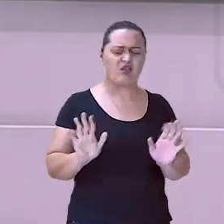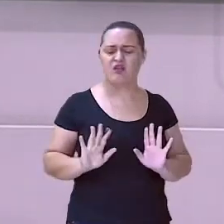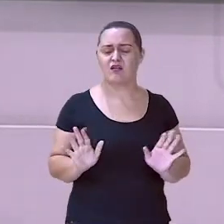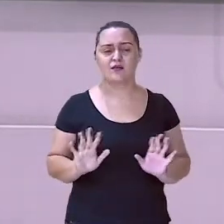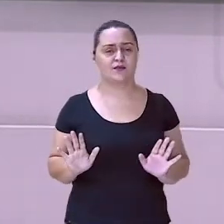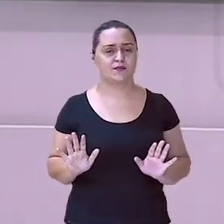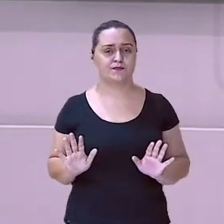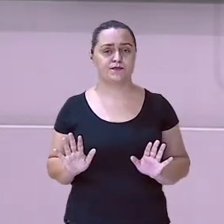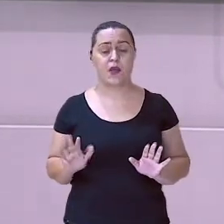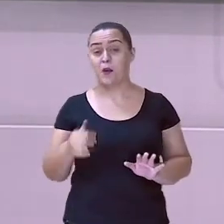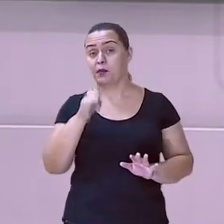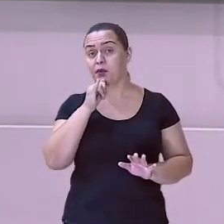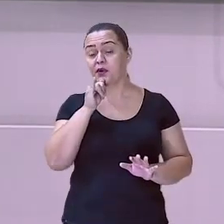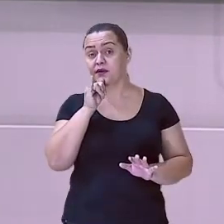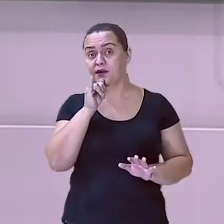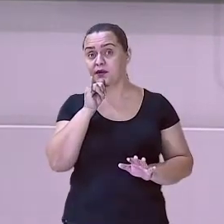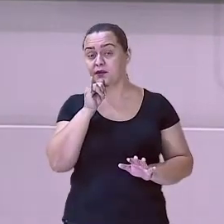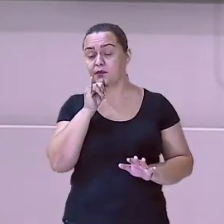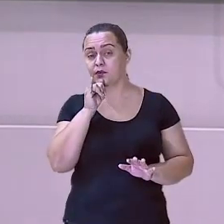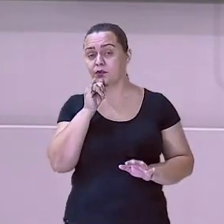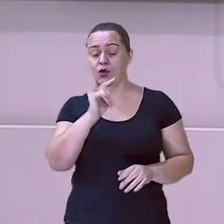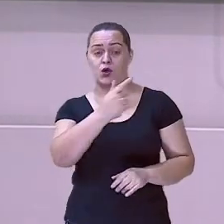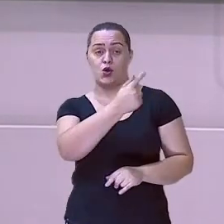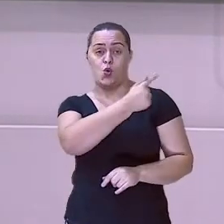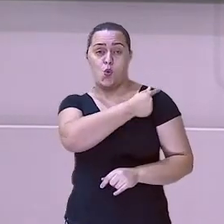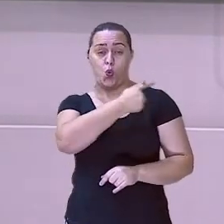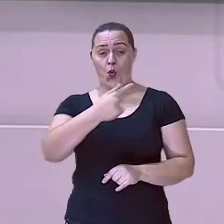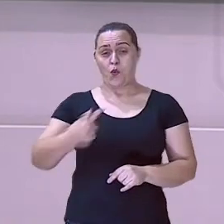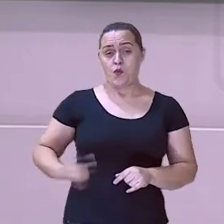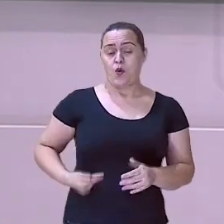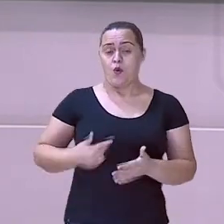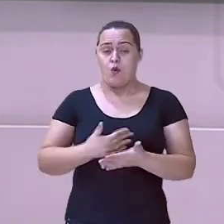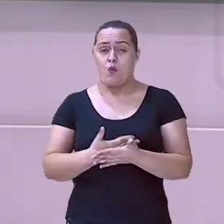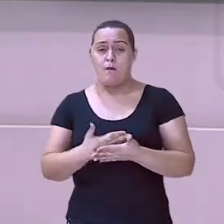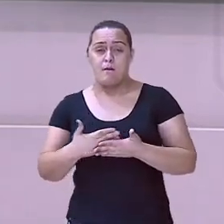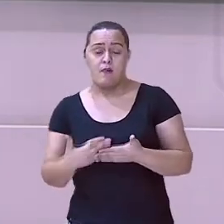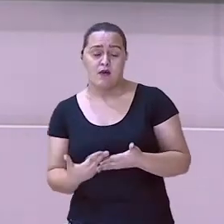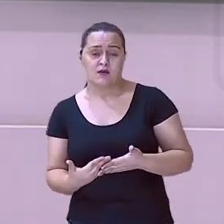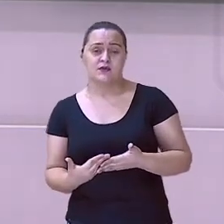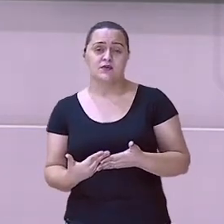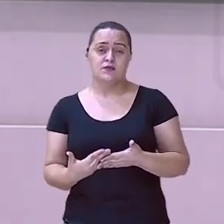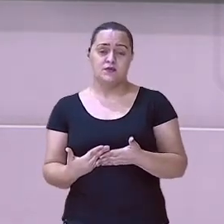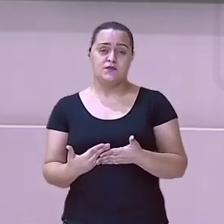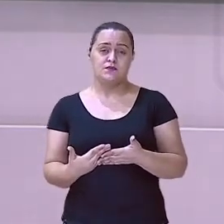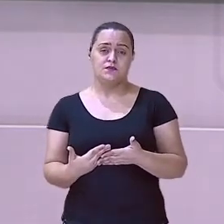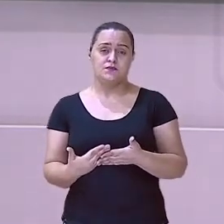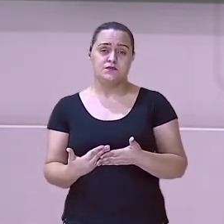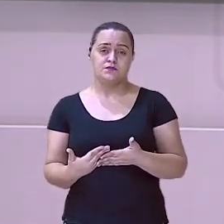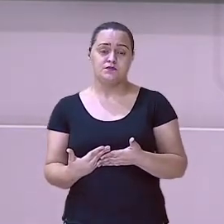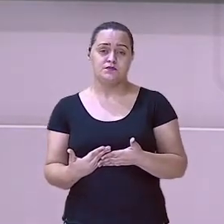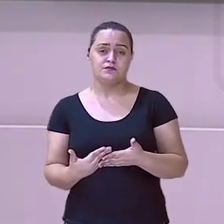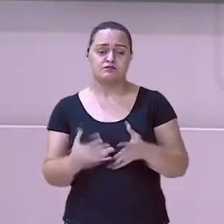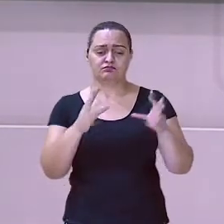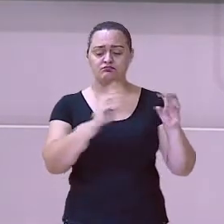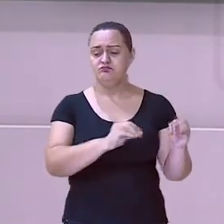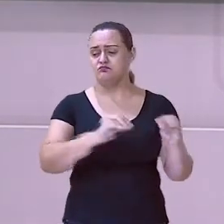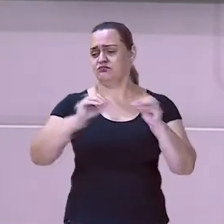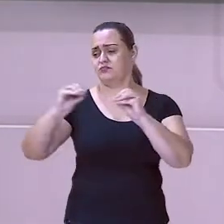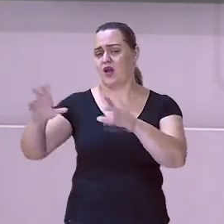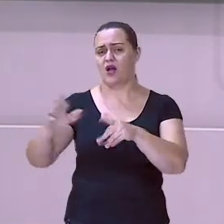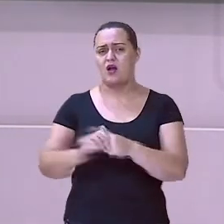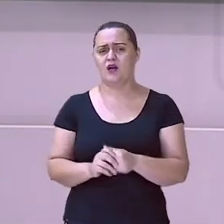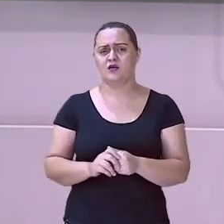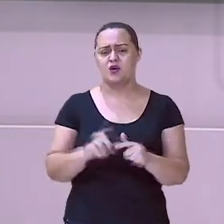dominam e deixam que recursos nossos sejam levados para fora de qualquer maneira e a população não